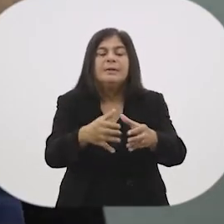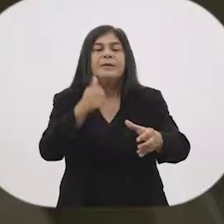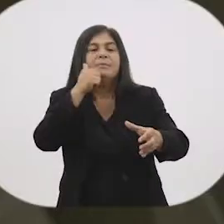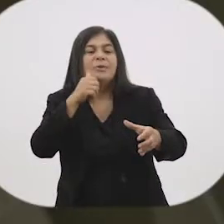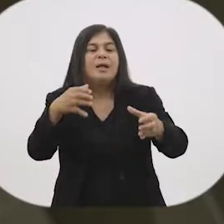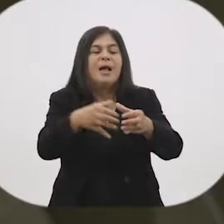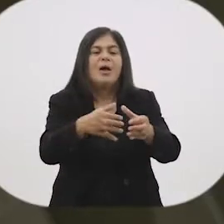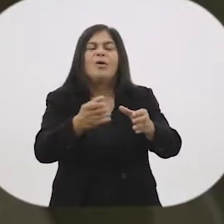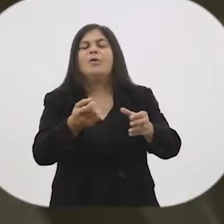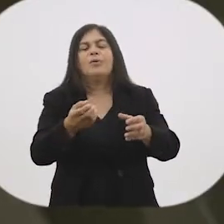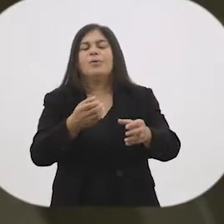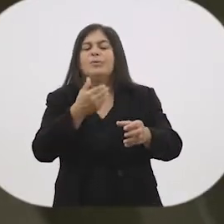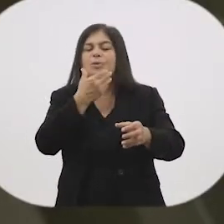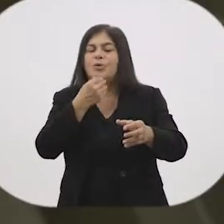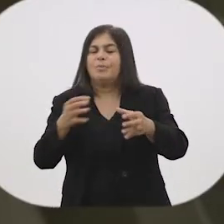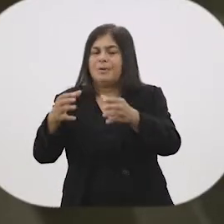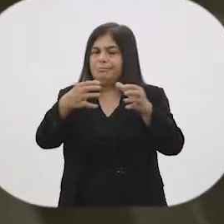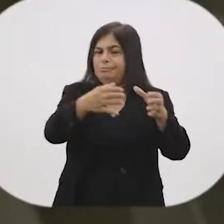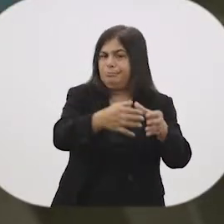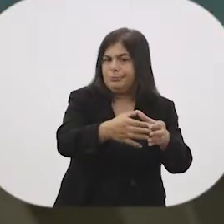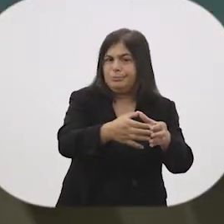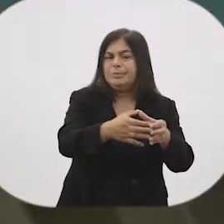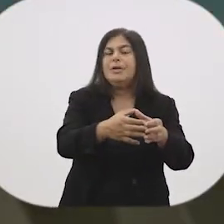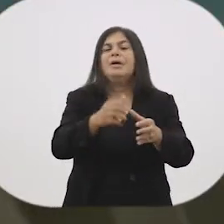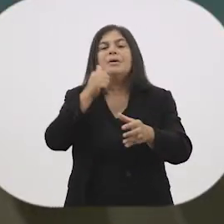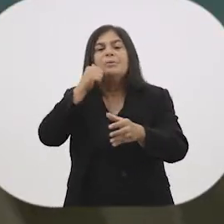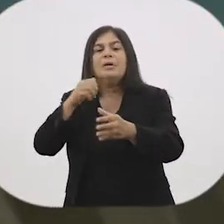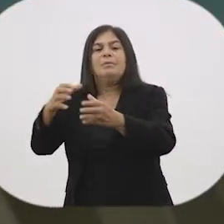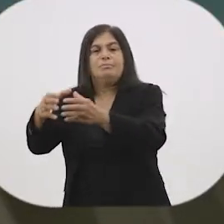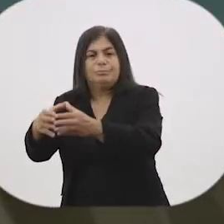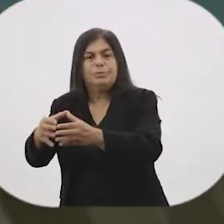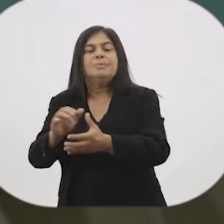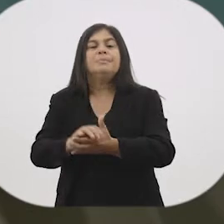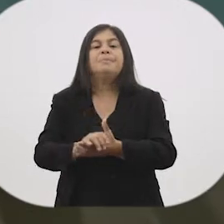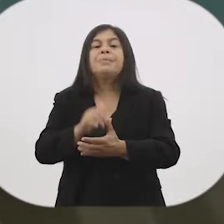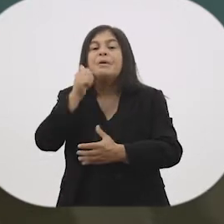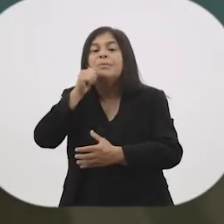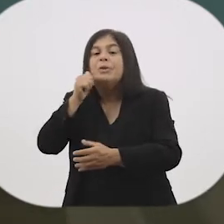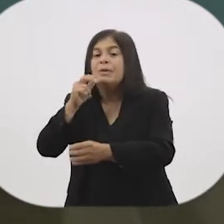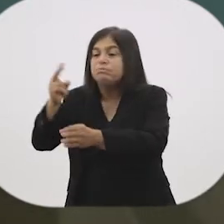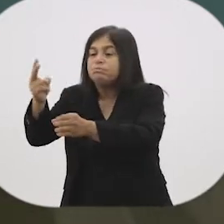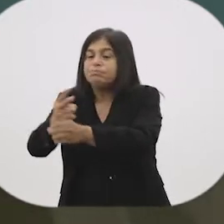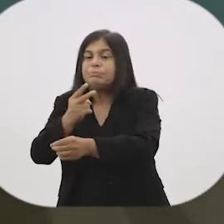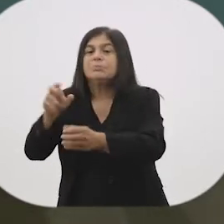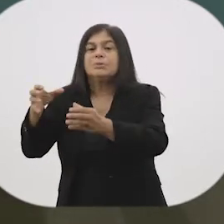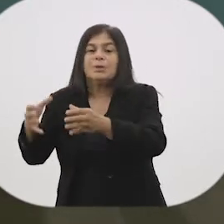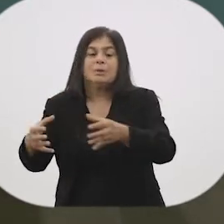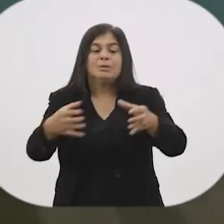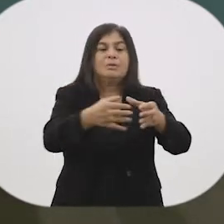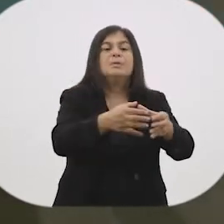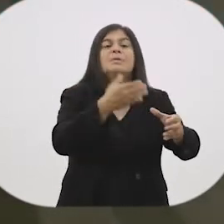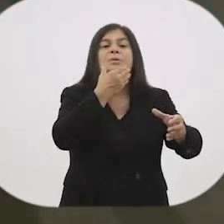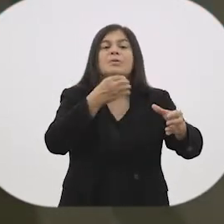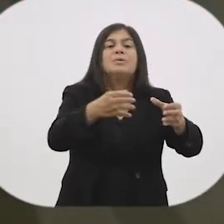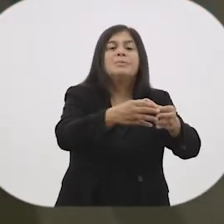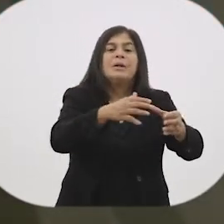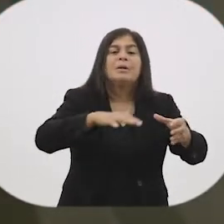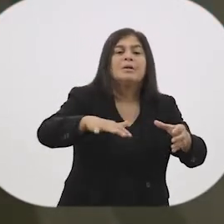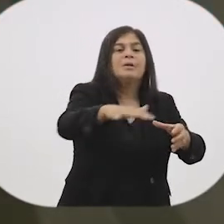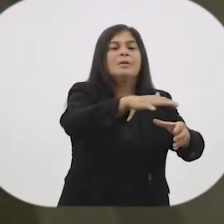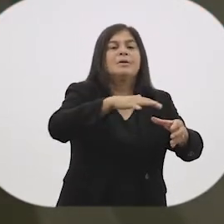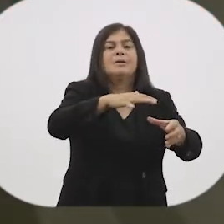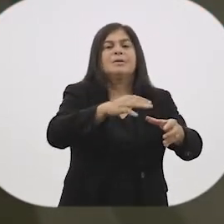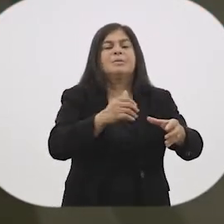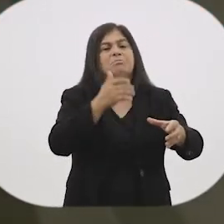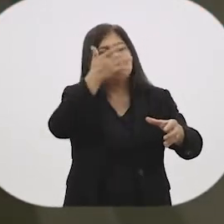o projeto florescer é chamado florescer mulheres para vítimas de violência doméstica em tese é isso porque